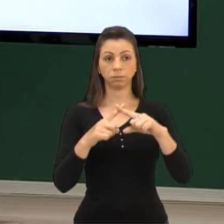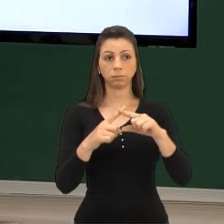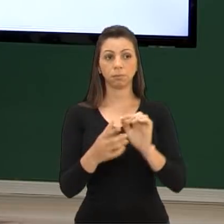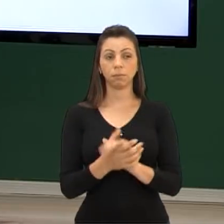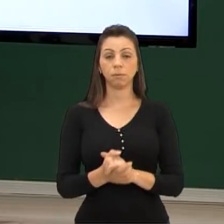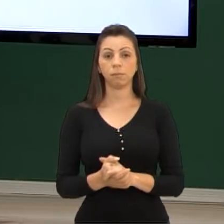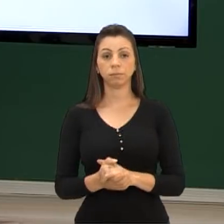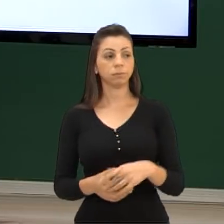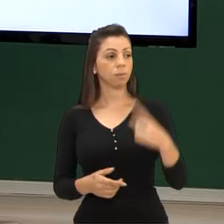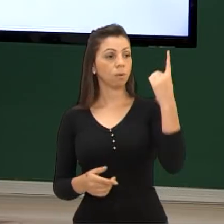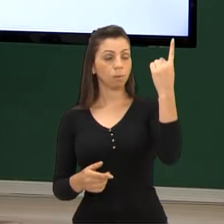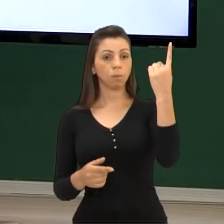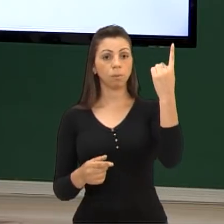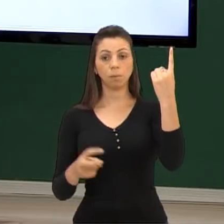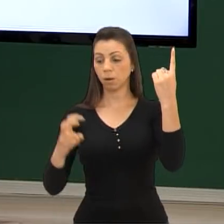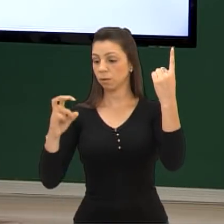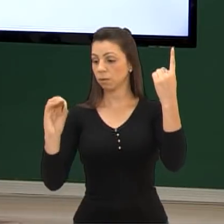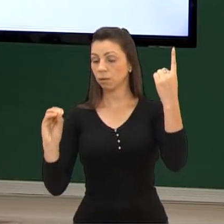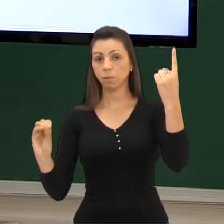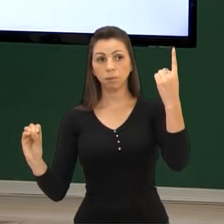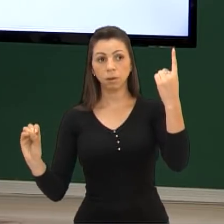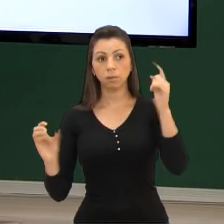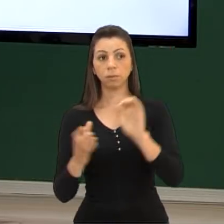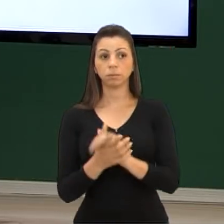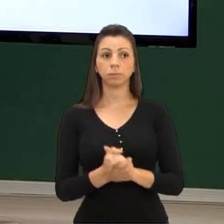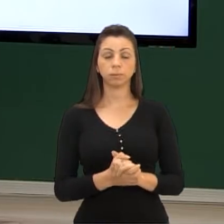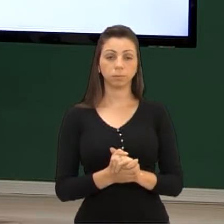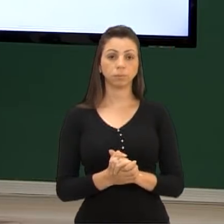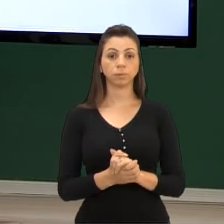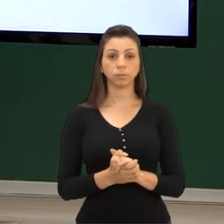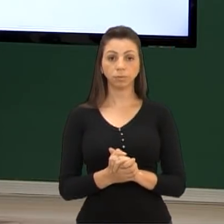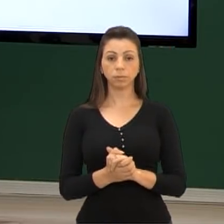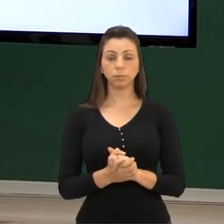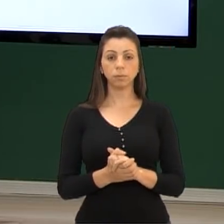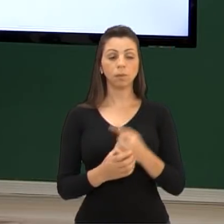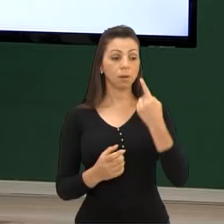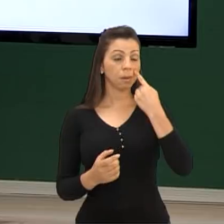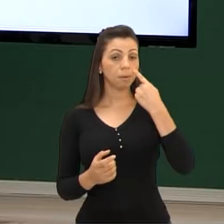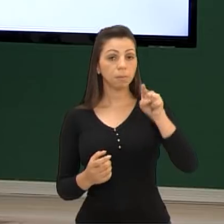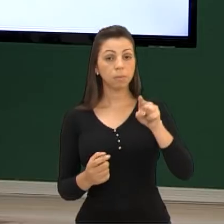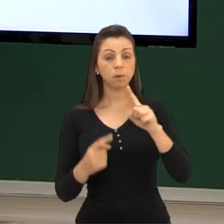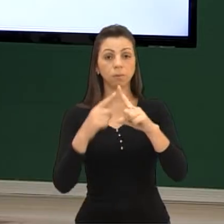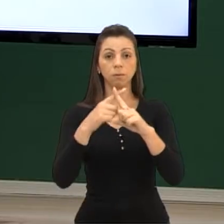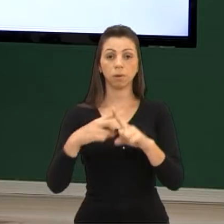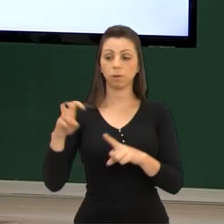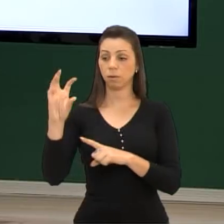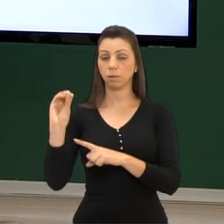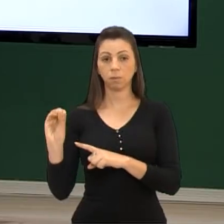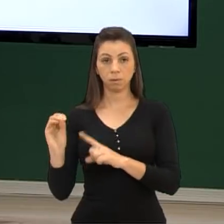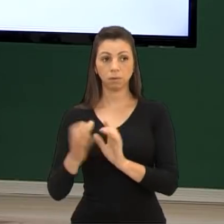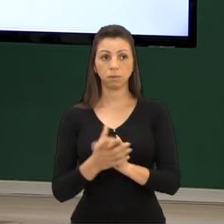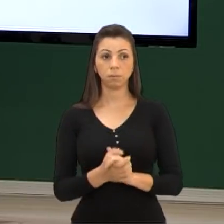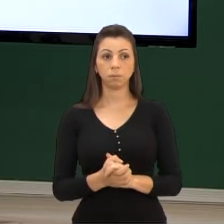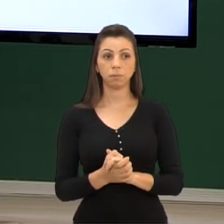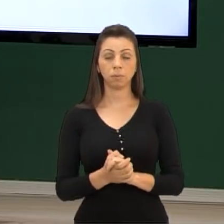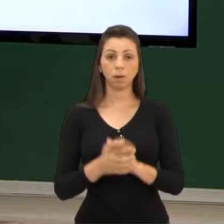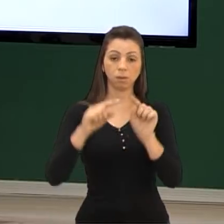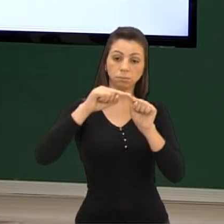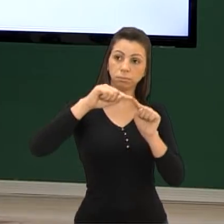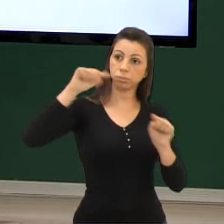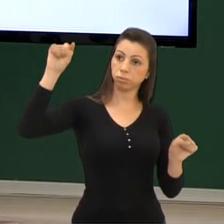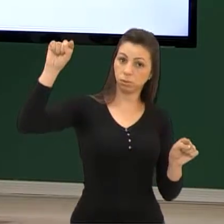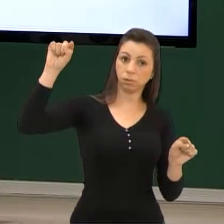1 para 50. E já nos meios, seria 1.000 vezes 50, é essa diagonal